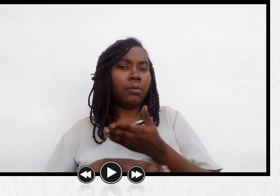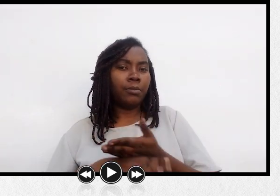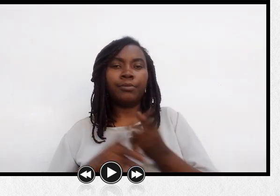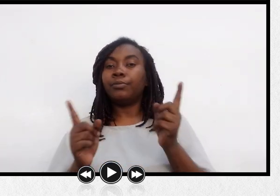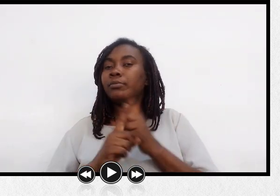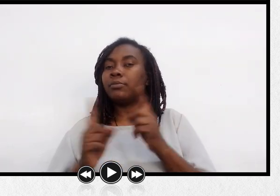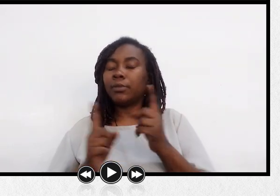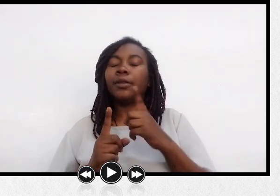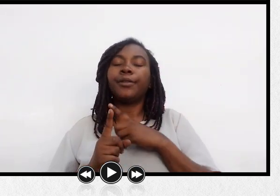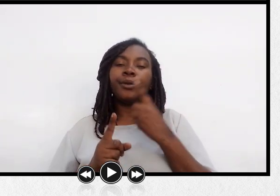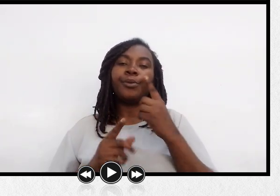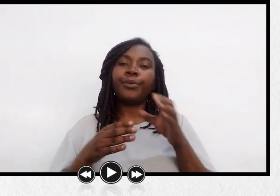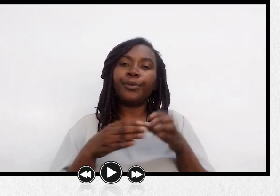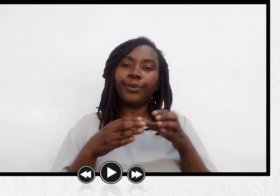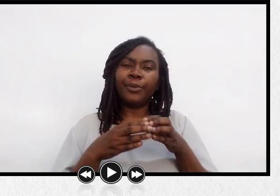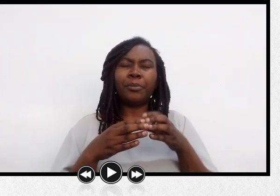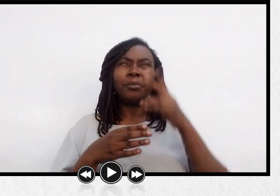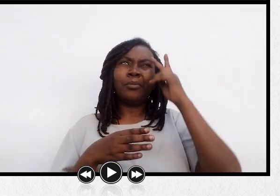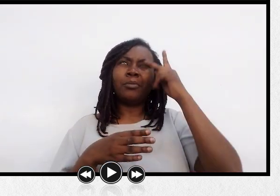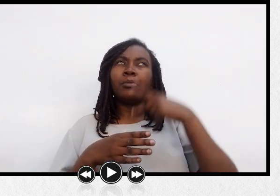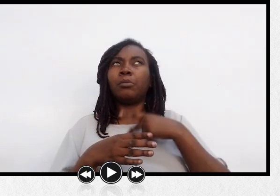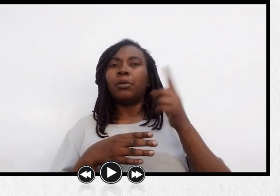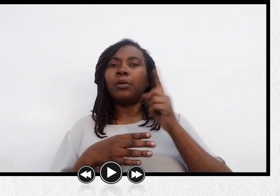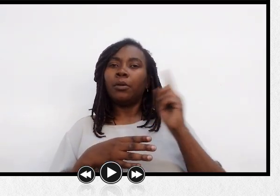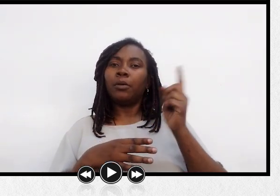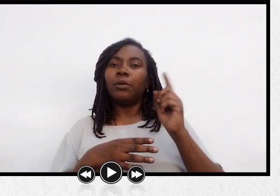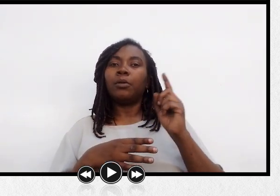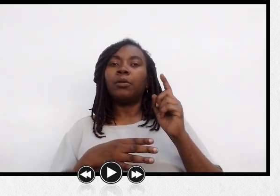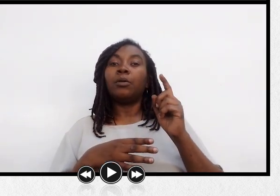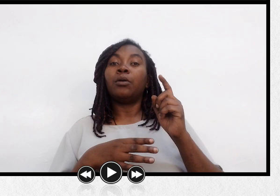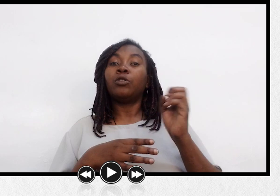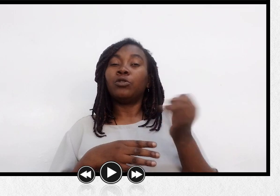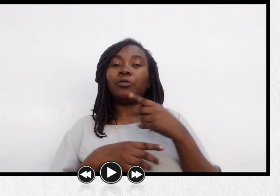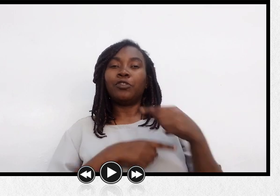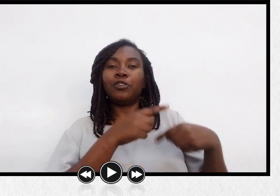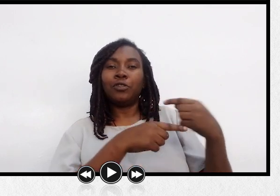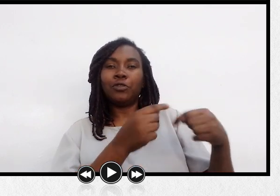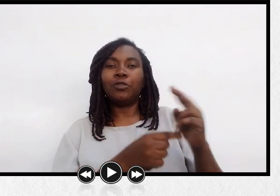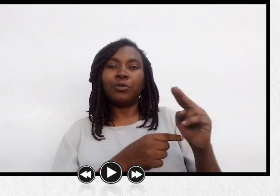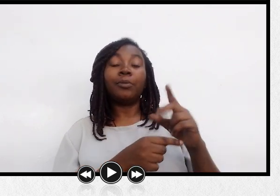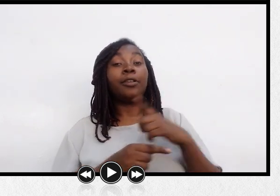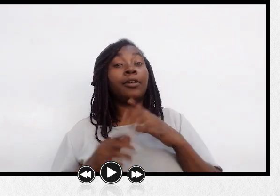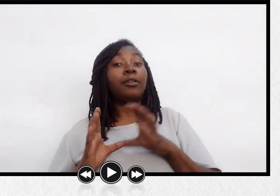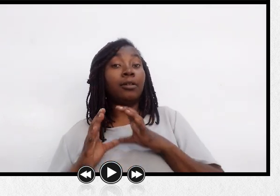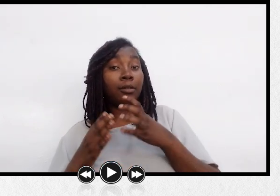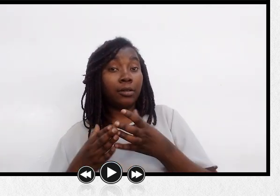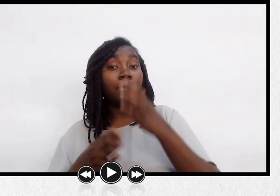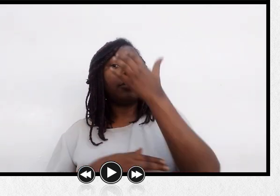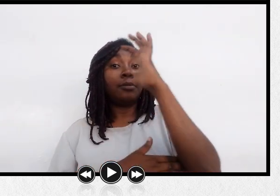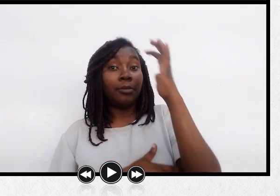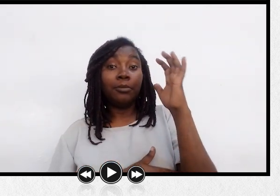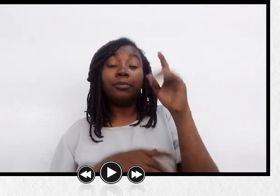é o meu aqui de Sorocaba, que é o Novas Gerações. Nós temos comissão de meio ambiente, que por sinal também sou a presidente.